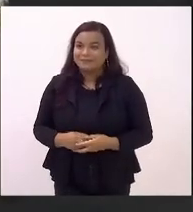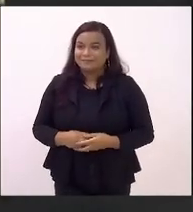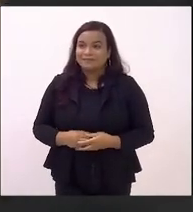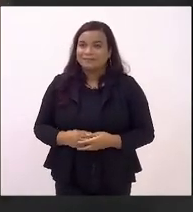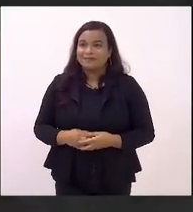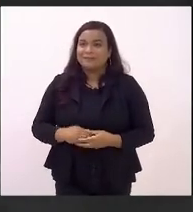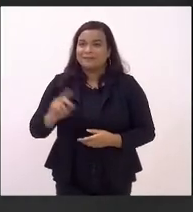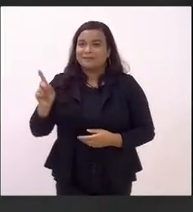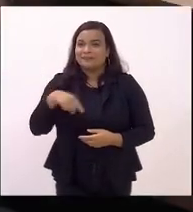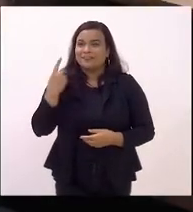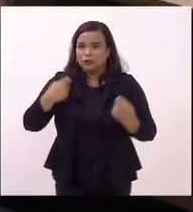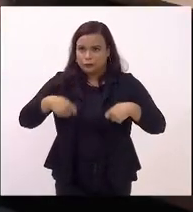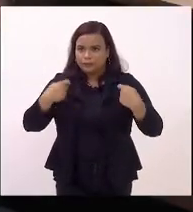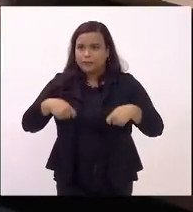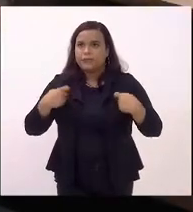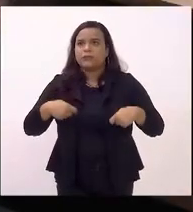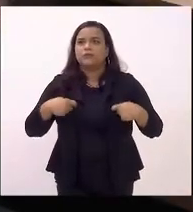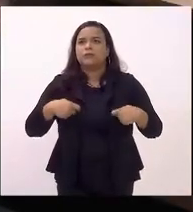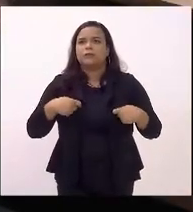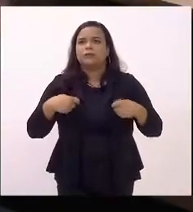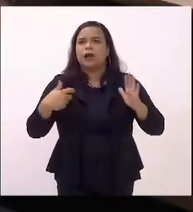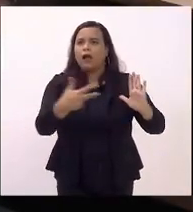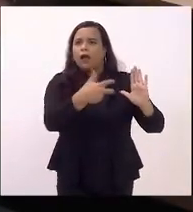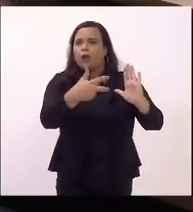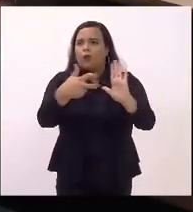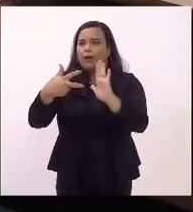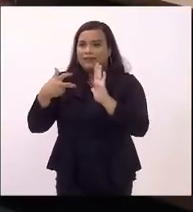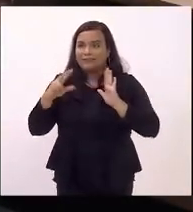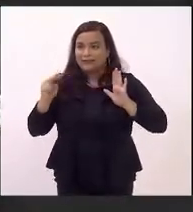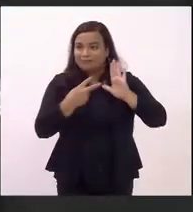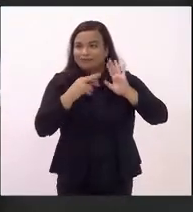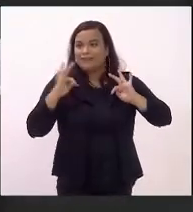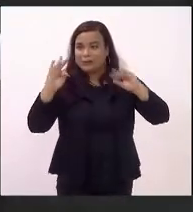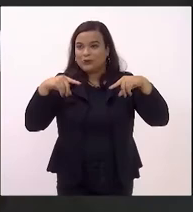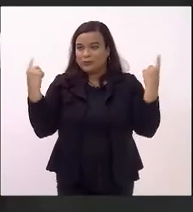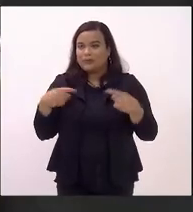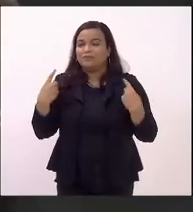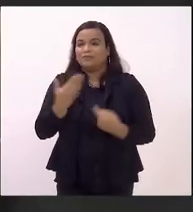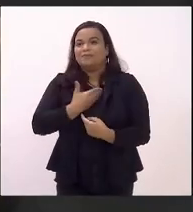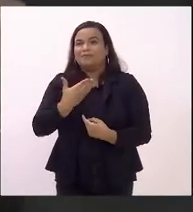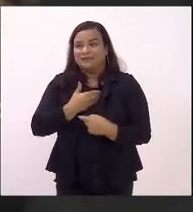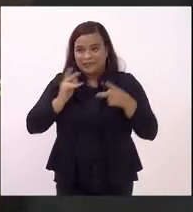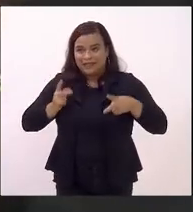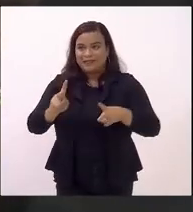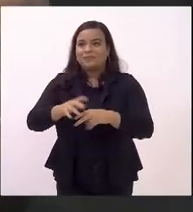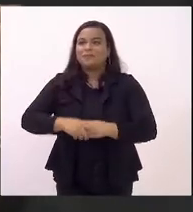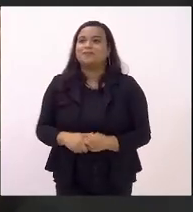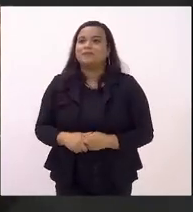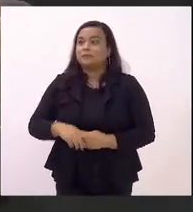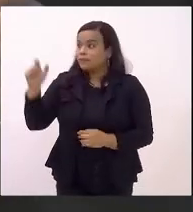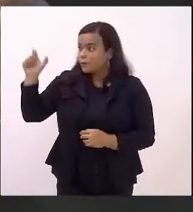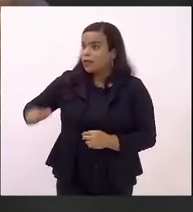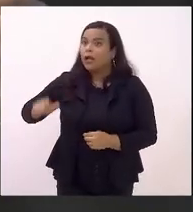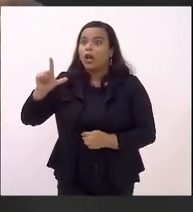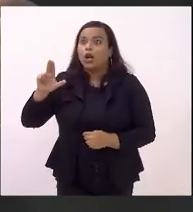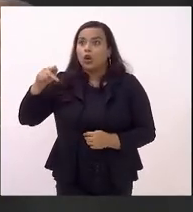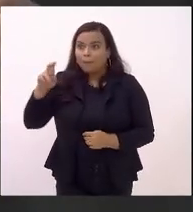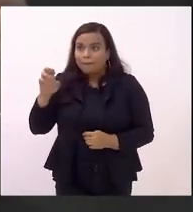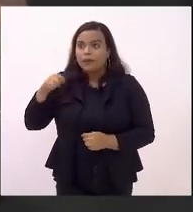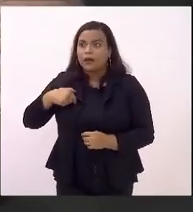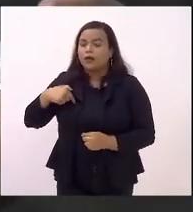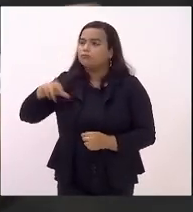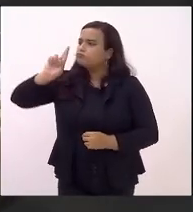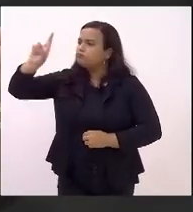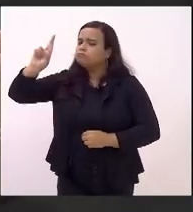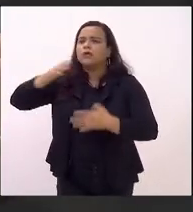que reverenciar os nossos, sempre. E o Lupe tem uma condução muito tranquila, né, que eu vejo nele. Né?